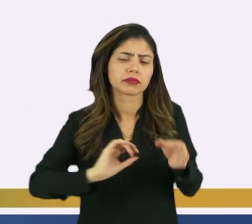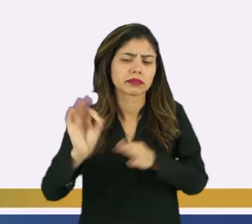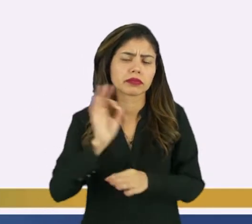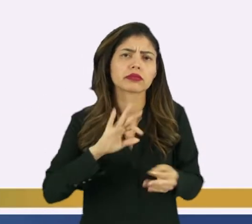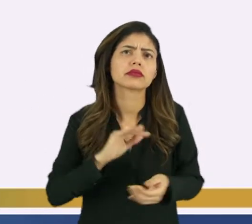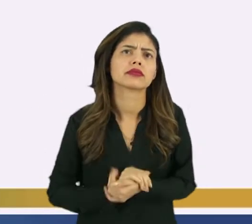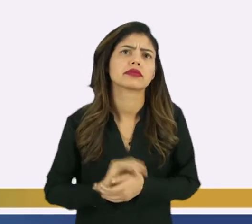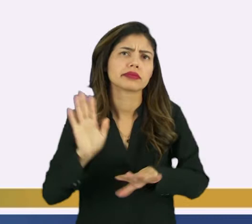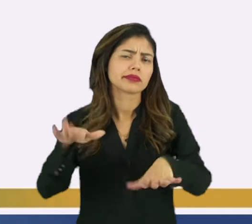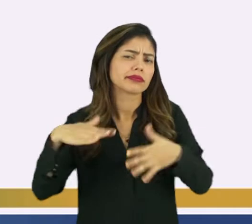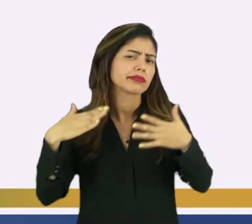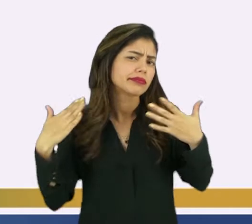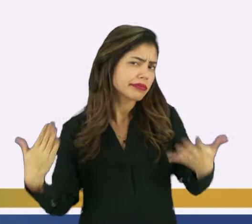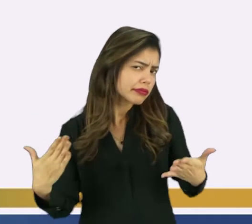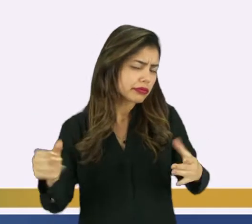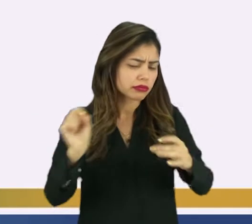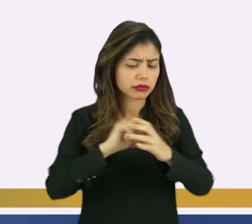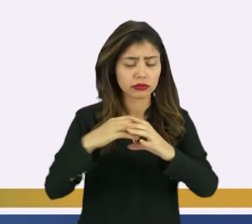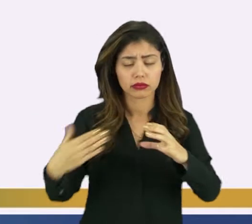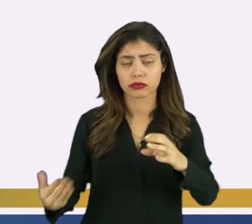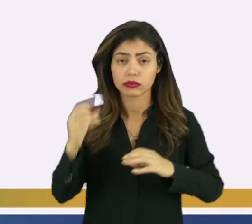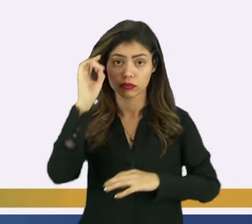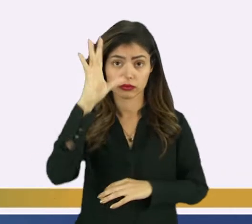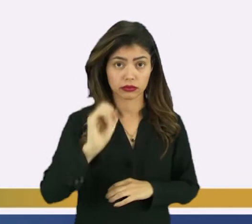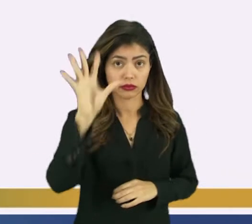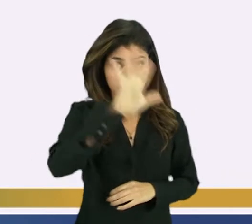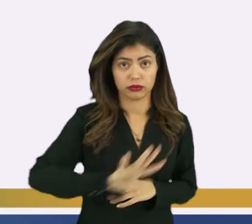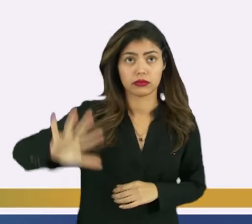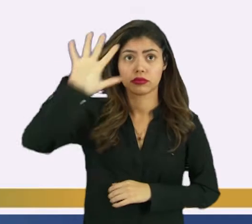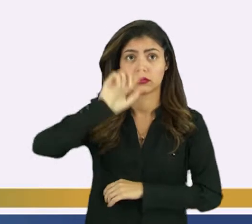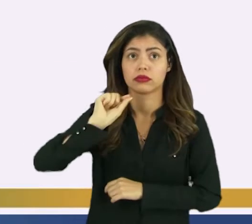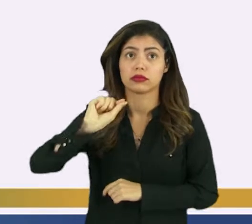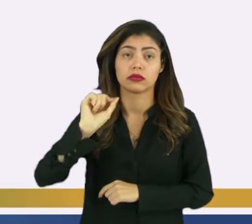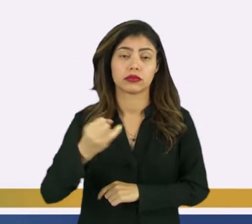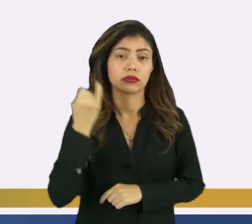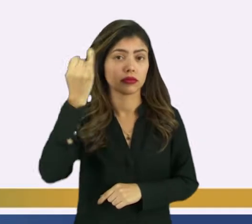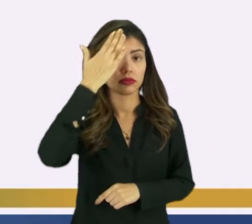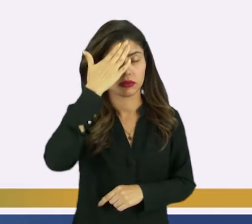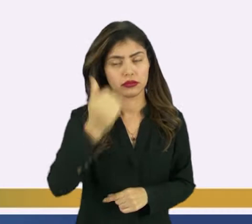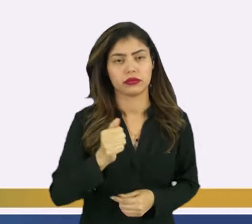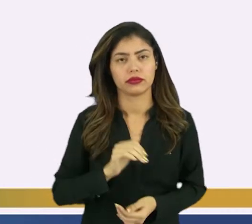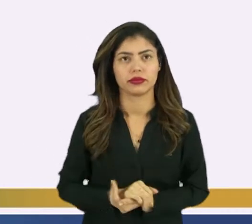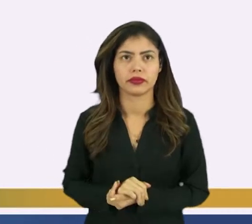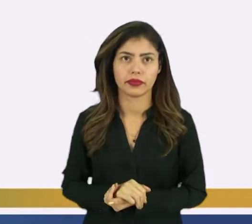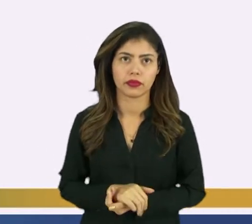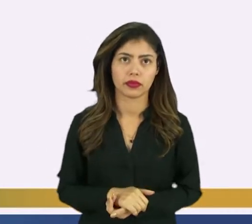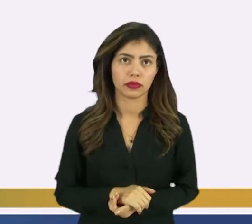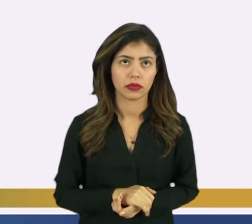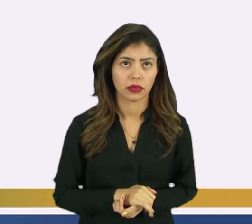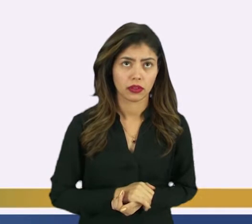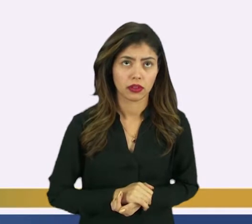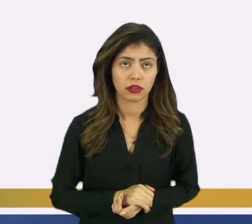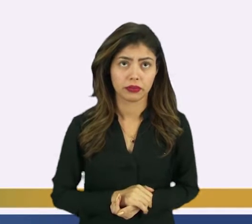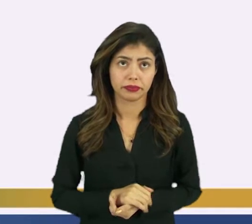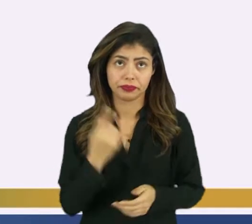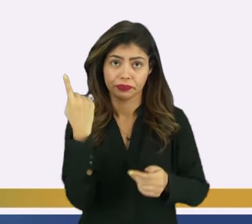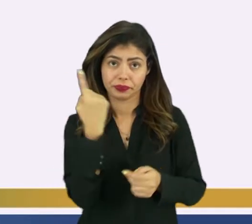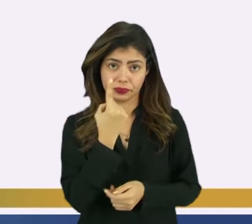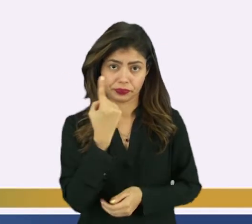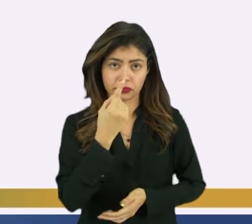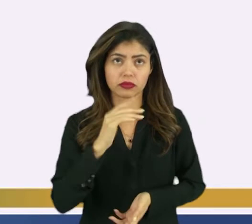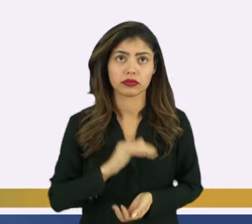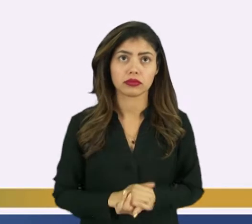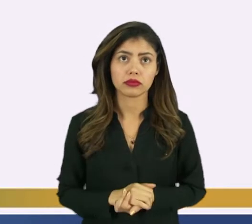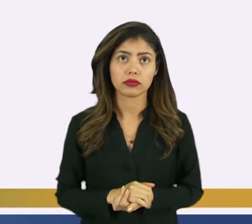ordens, vamos entender quais que são as características gerais dos anfíbios. O que é importante eu saber sobre esse grupo?